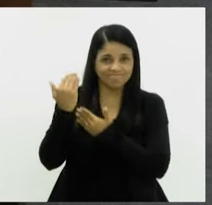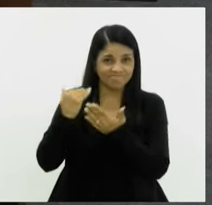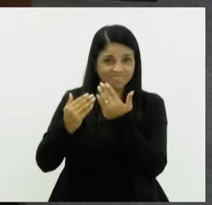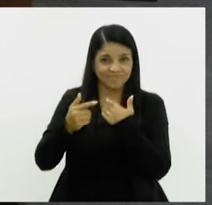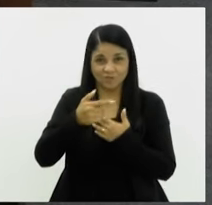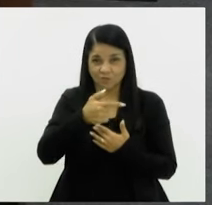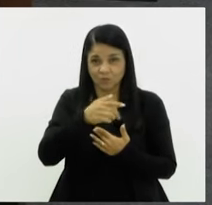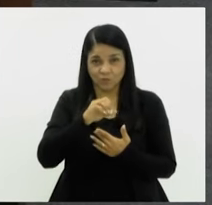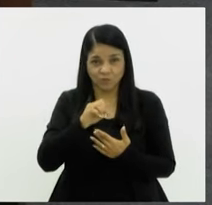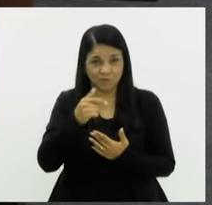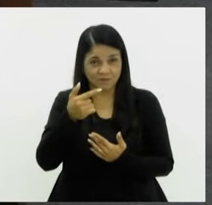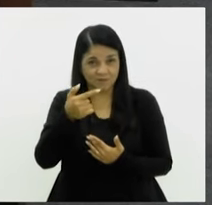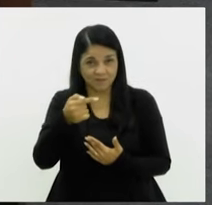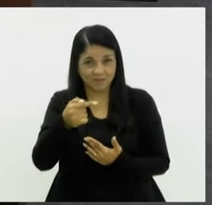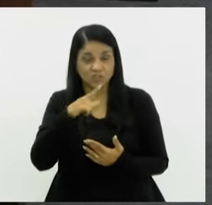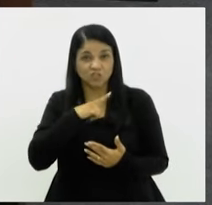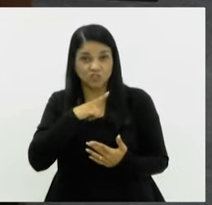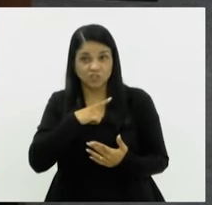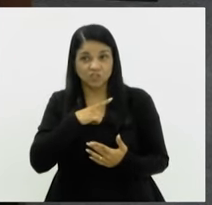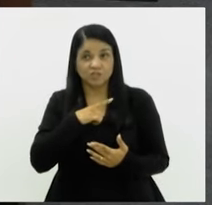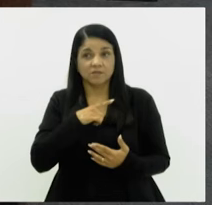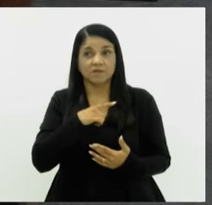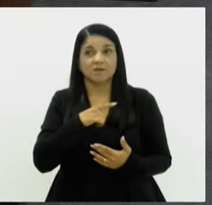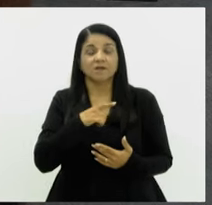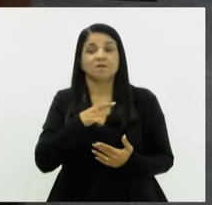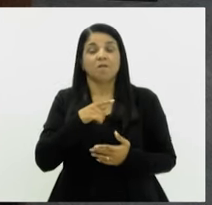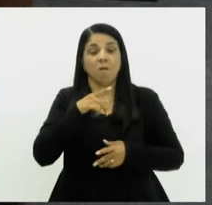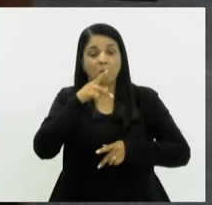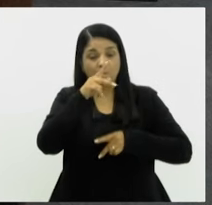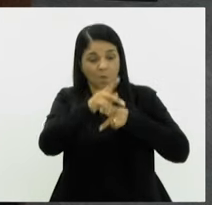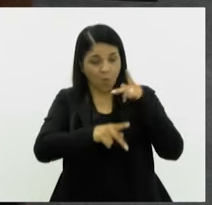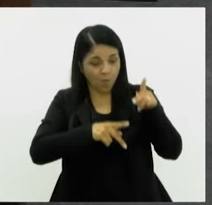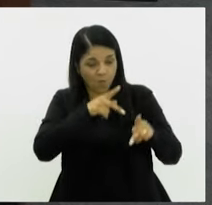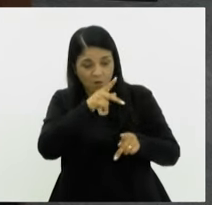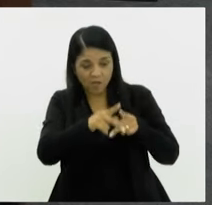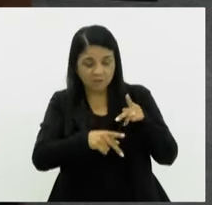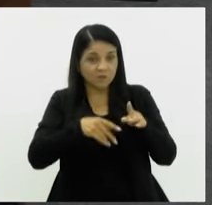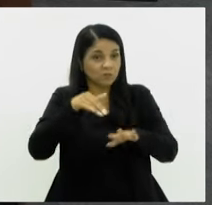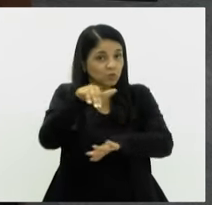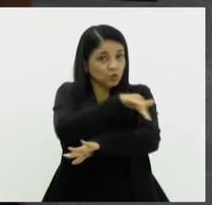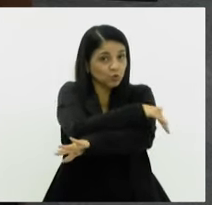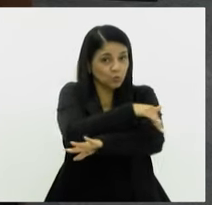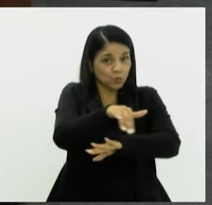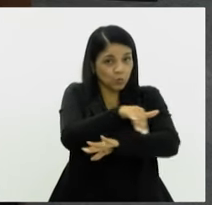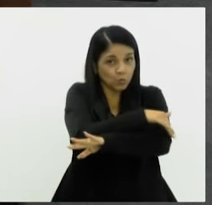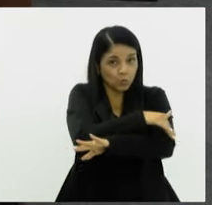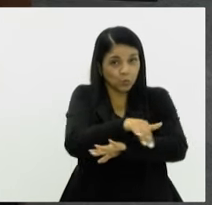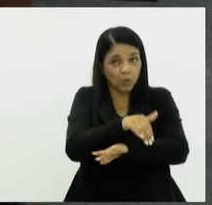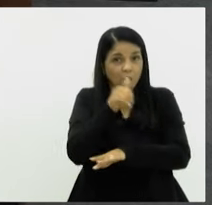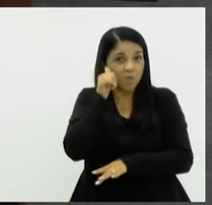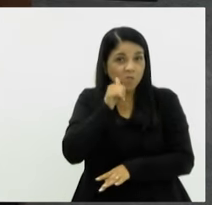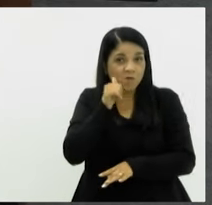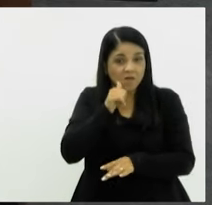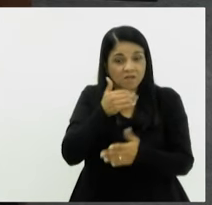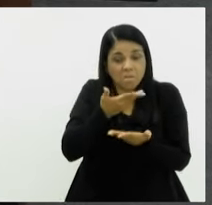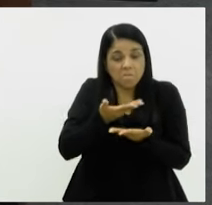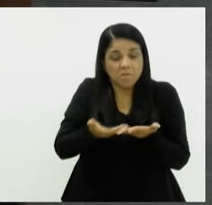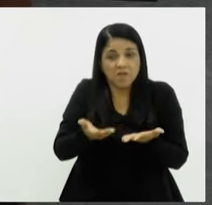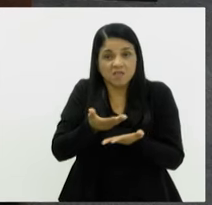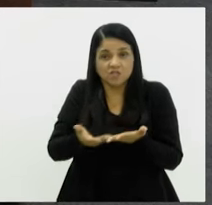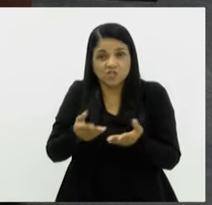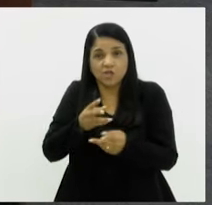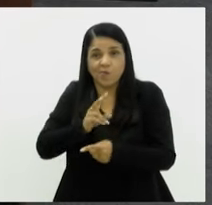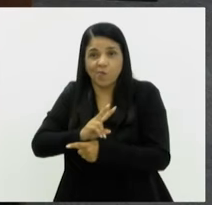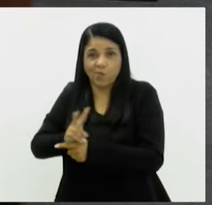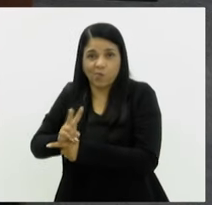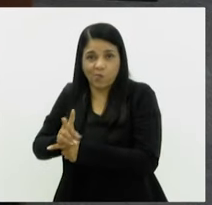que um surto de mulheres, sobretudo de população de rua, mas outros casos também, que perdiam a guarda dos seus filhos, mas